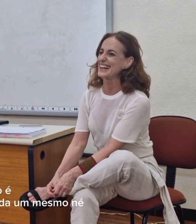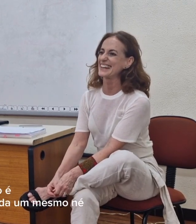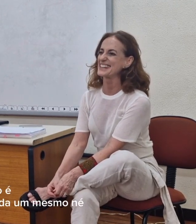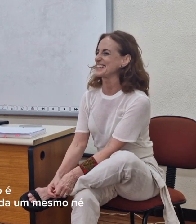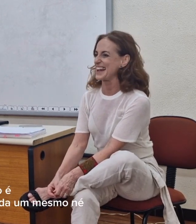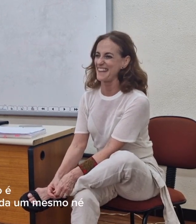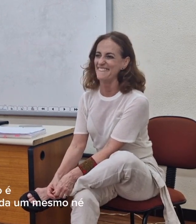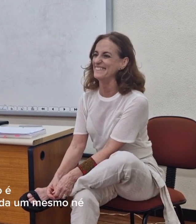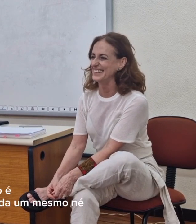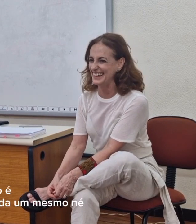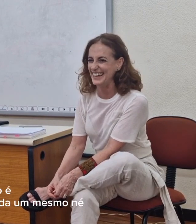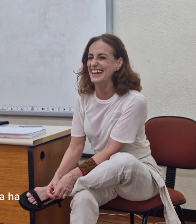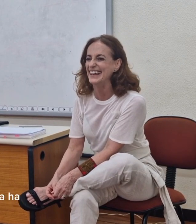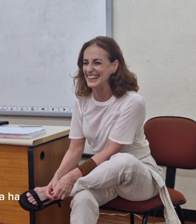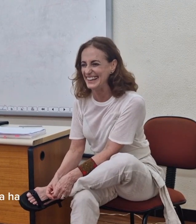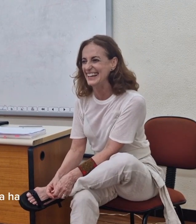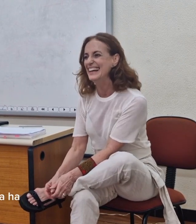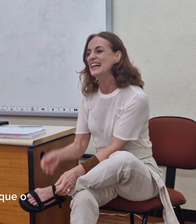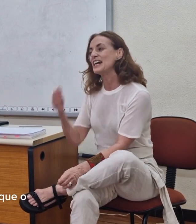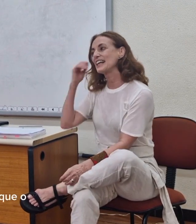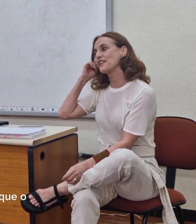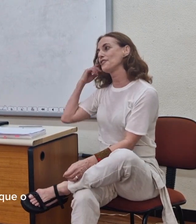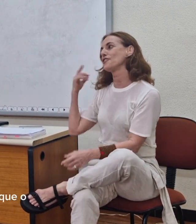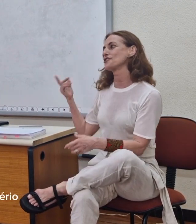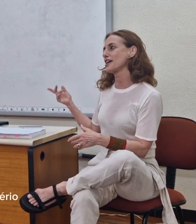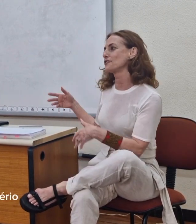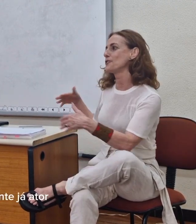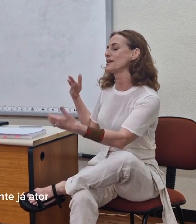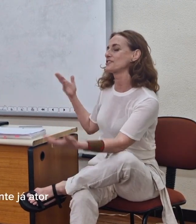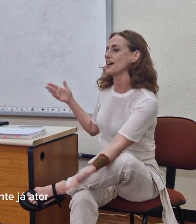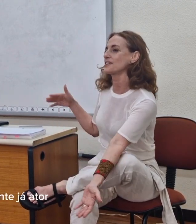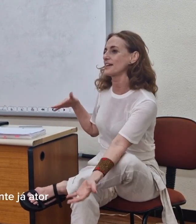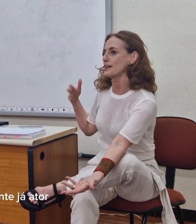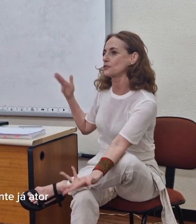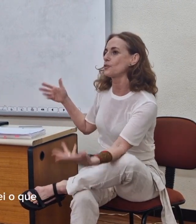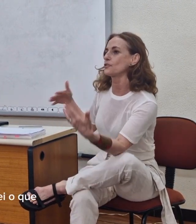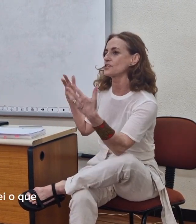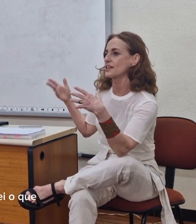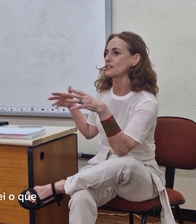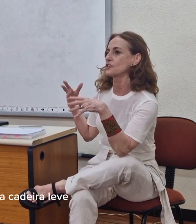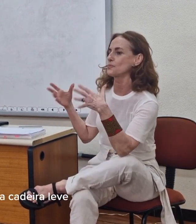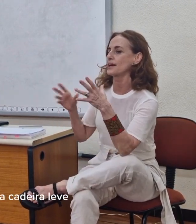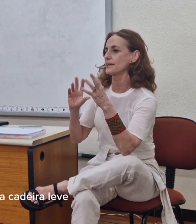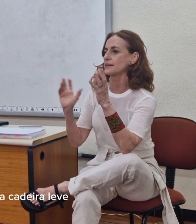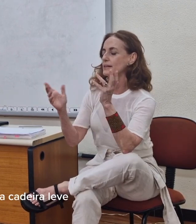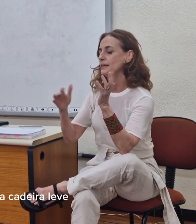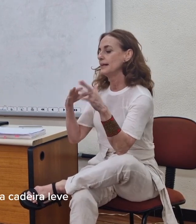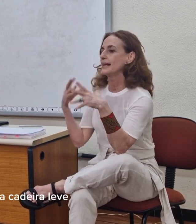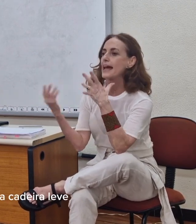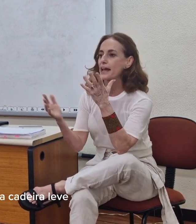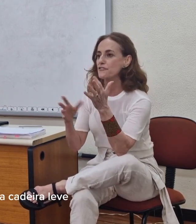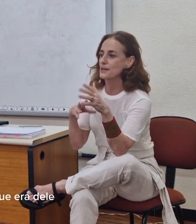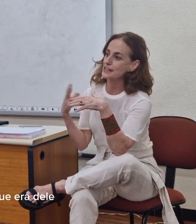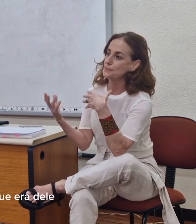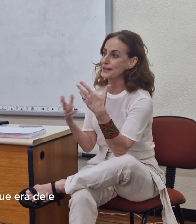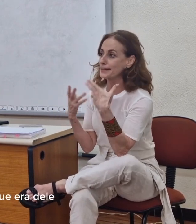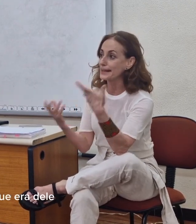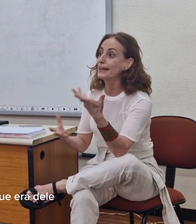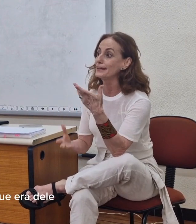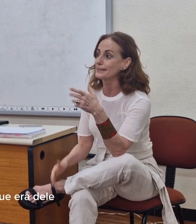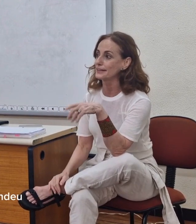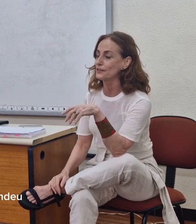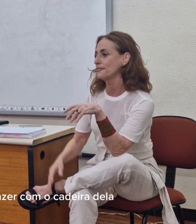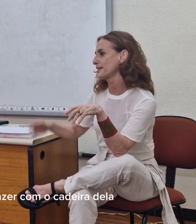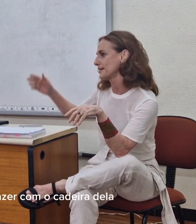é... Cada um, né? Claro que o Rogério, como ele já era ator, não sei o que, ele já tinha uma cadeira leve, mas era